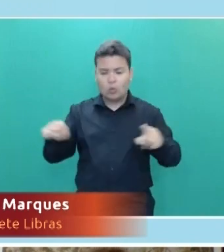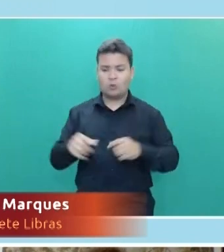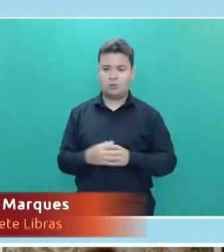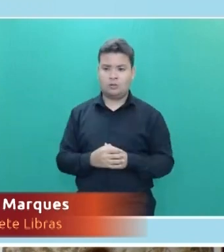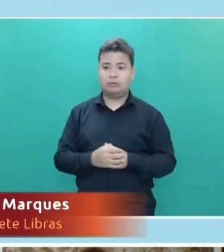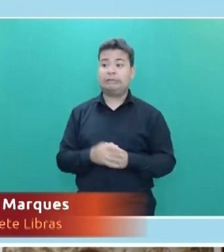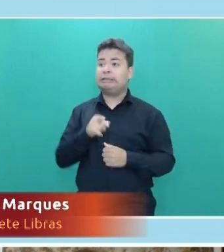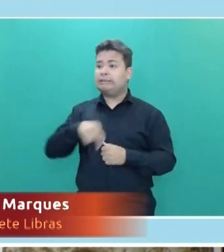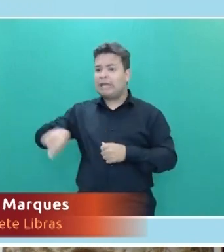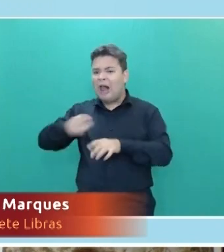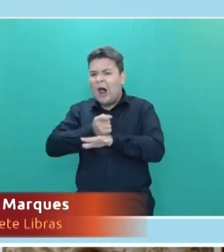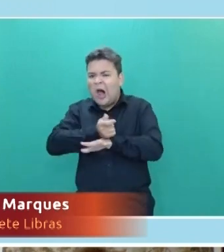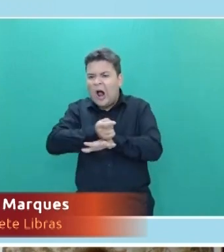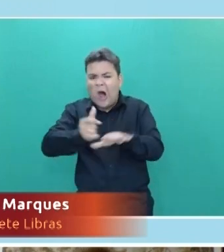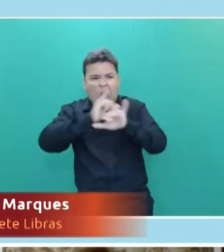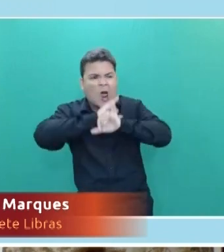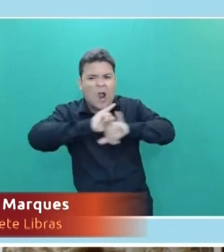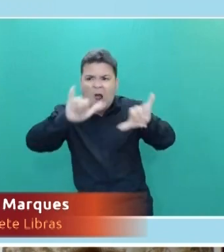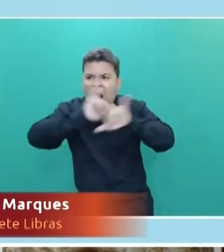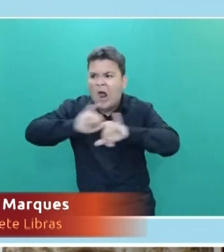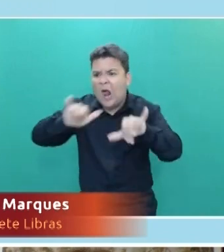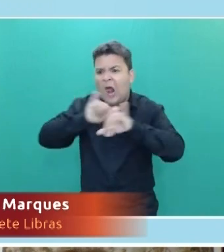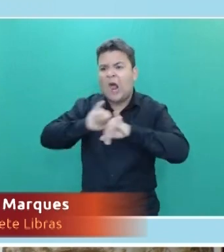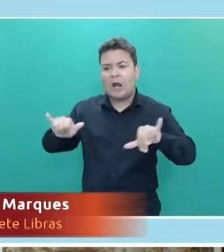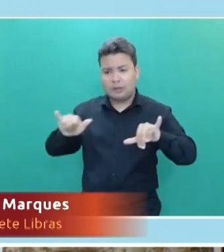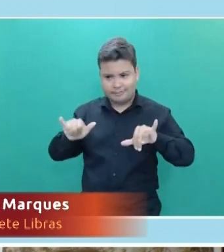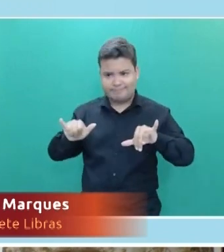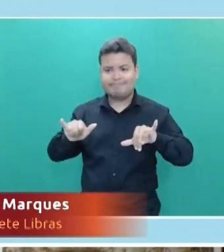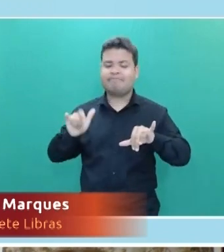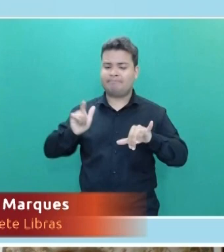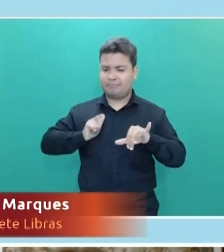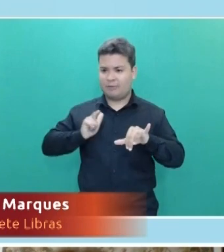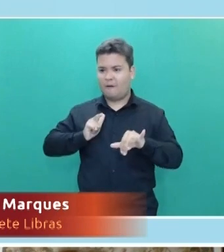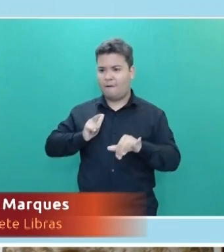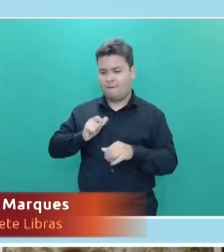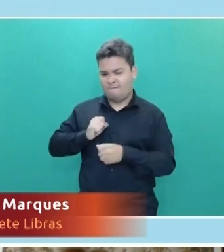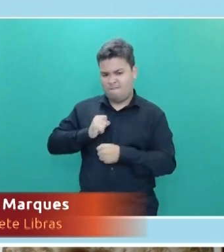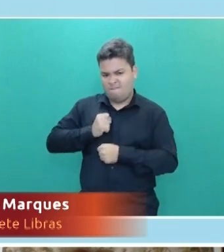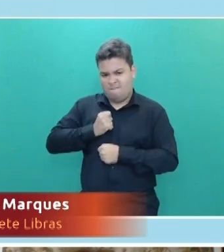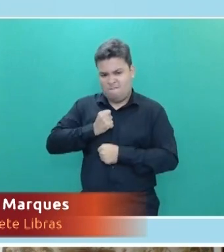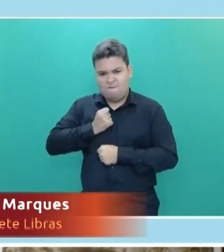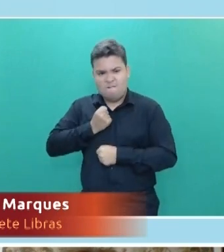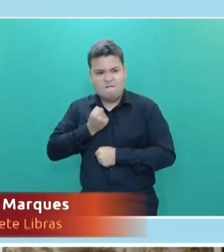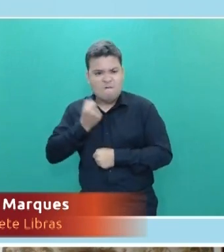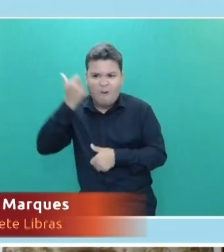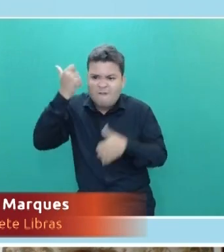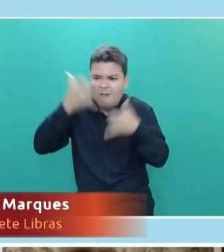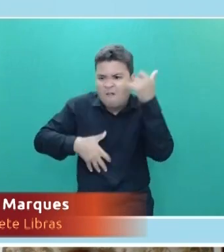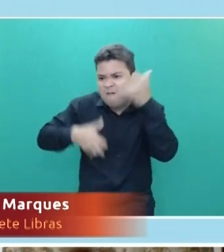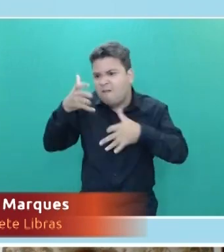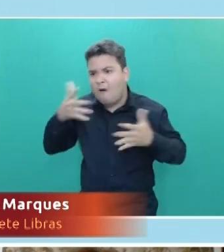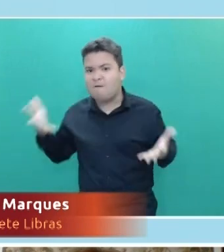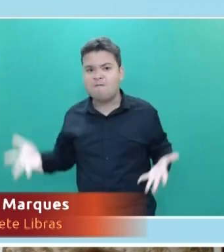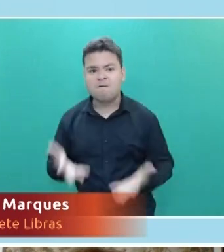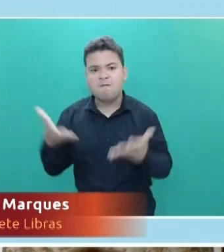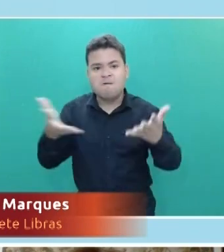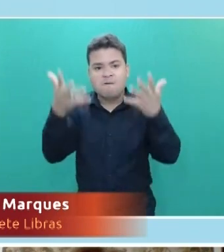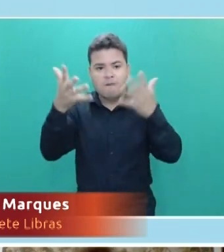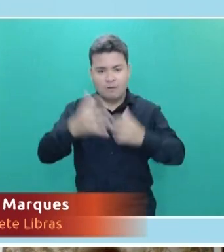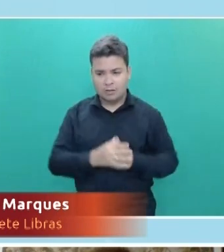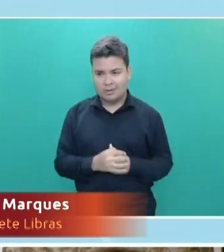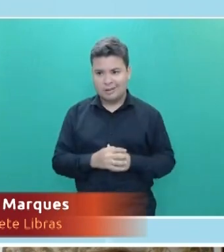fake news, que disseminam esse discurso de ódio, fomentam violência contra as